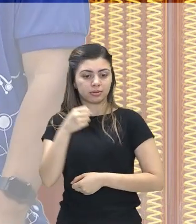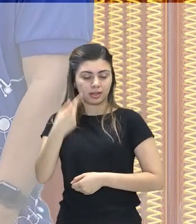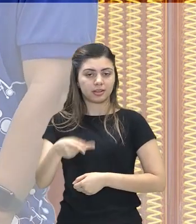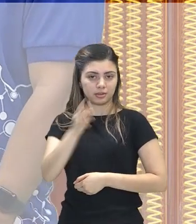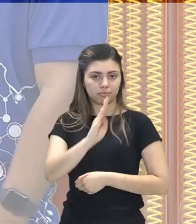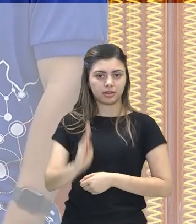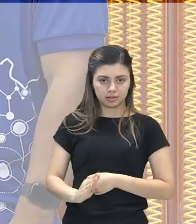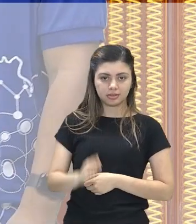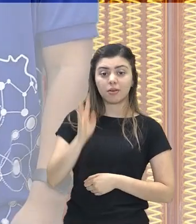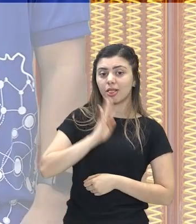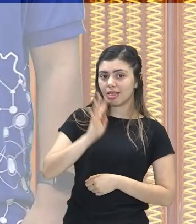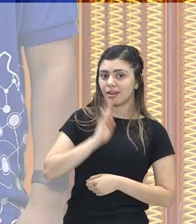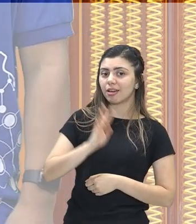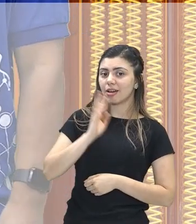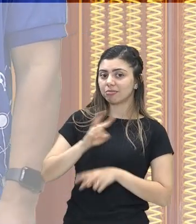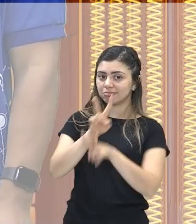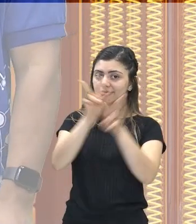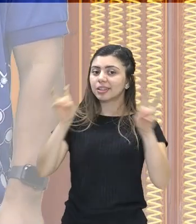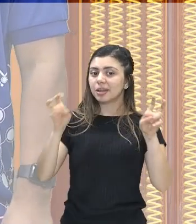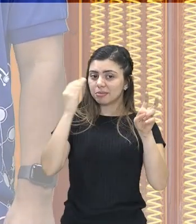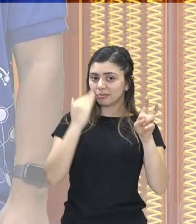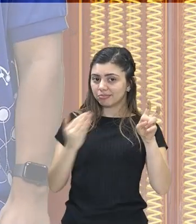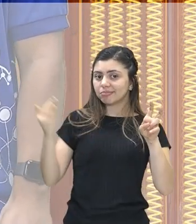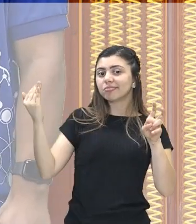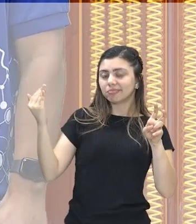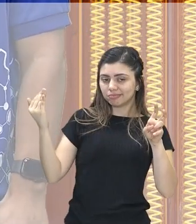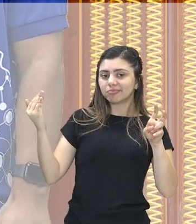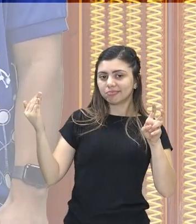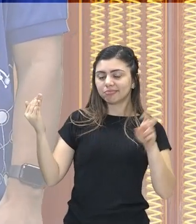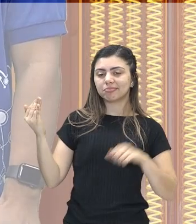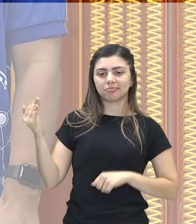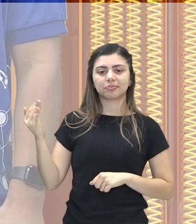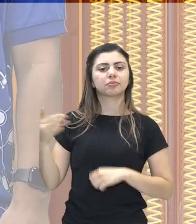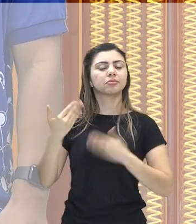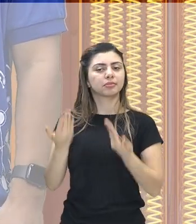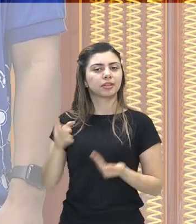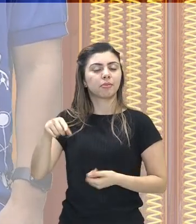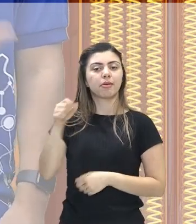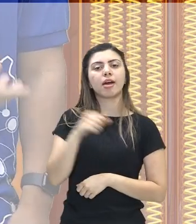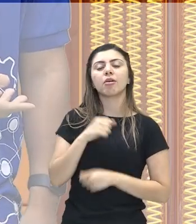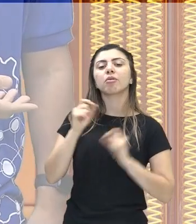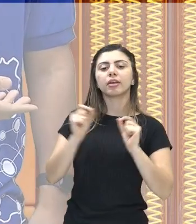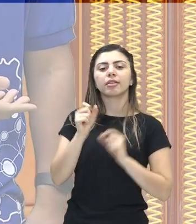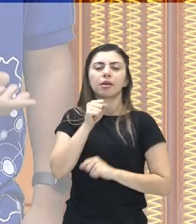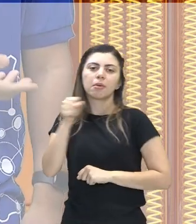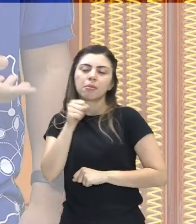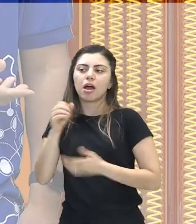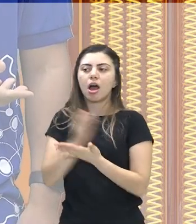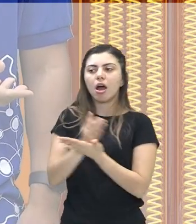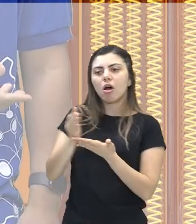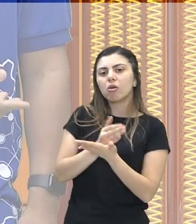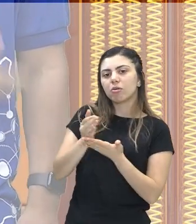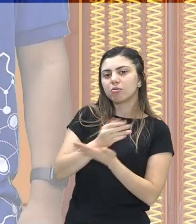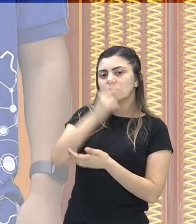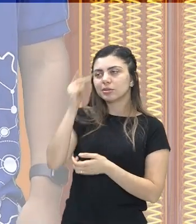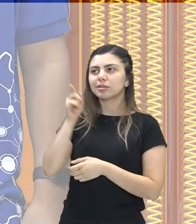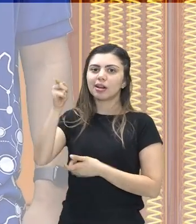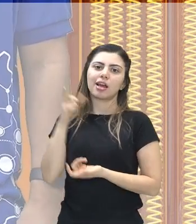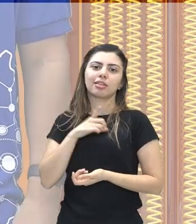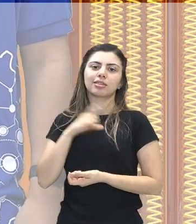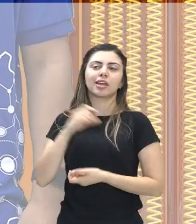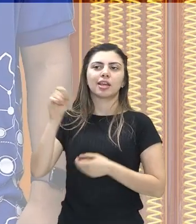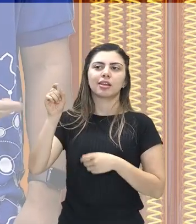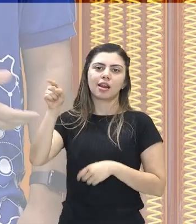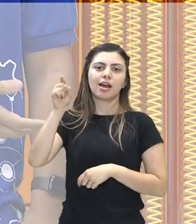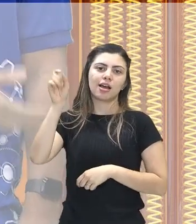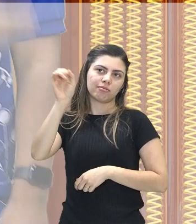legal, Resistência, a Jornada dos Refugiados no Carnaval do Rio, um documentário que fala sobre alguns refugiados lá do Oriente Médio, de outros lugares